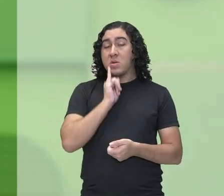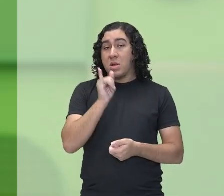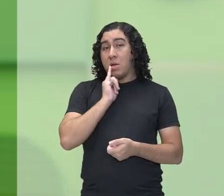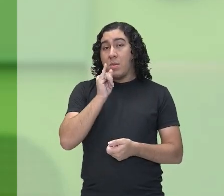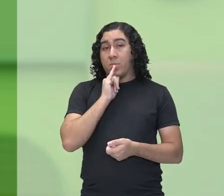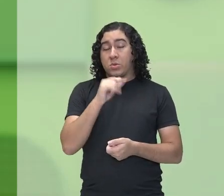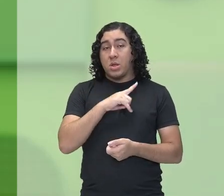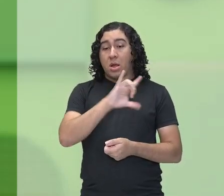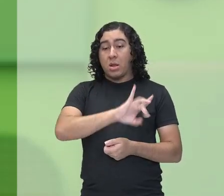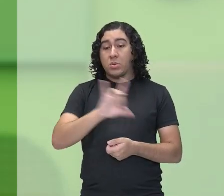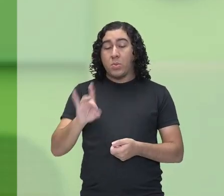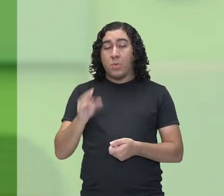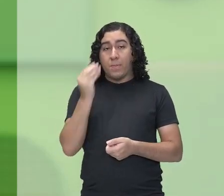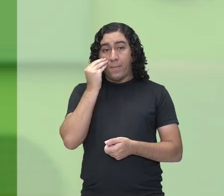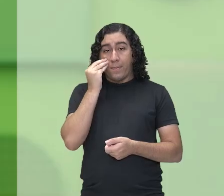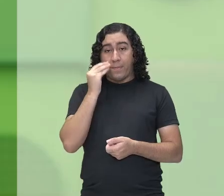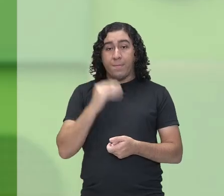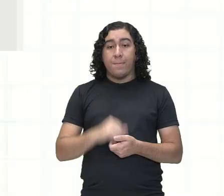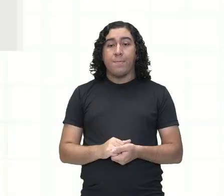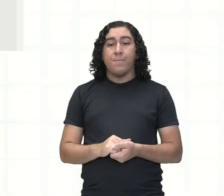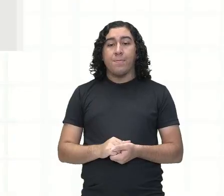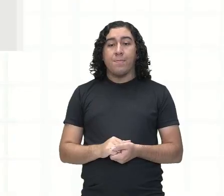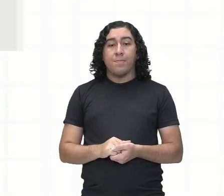compõem cada uma.